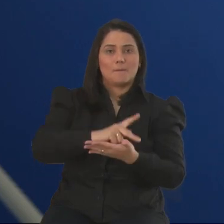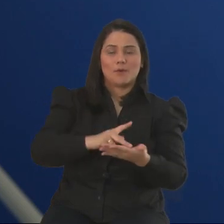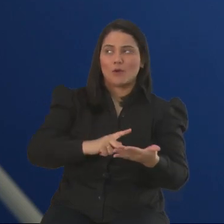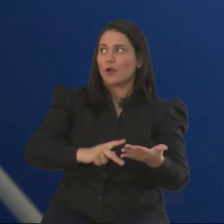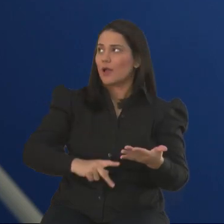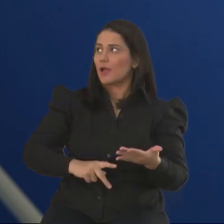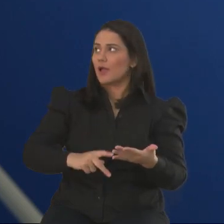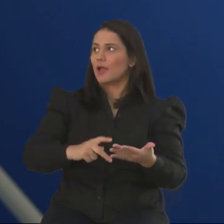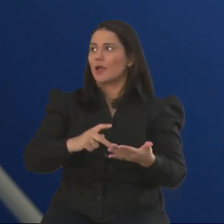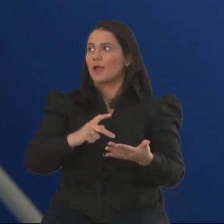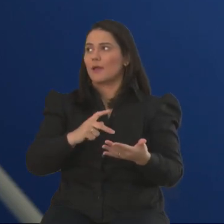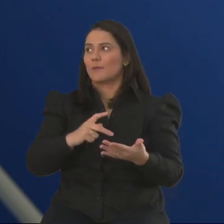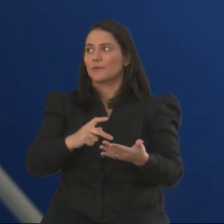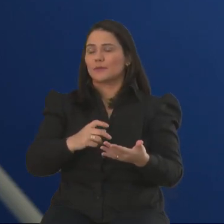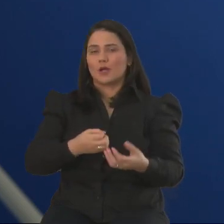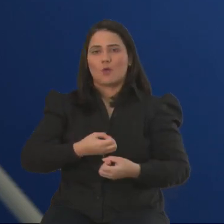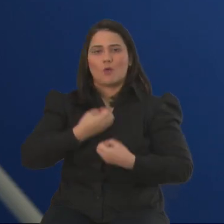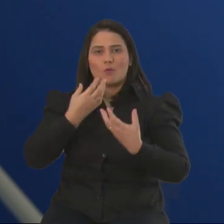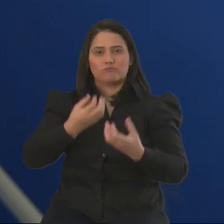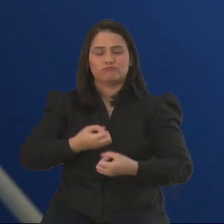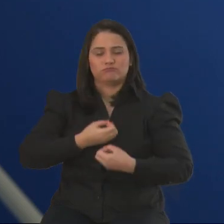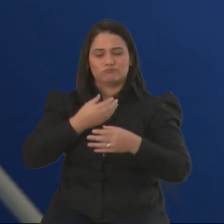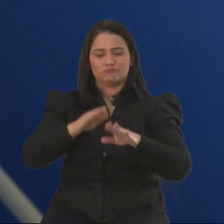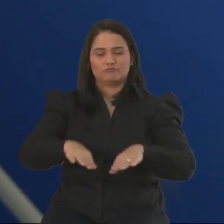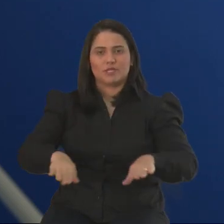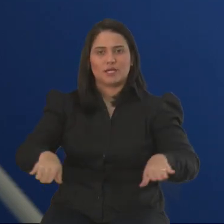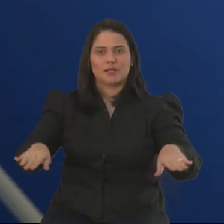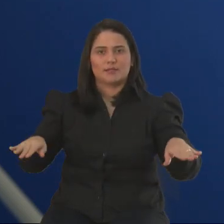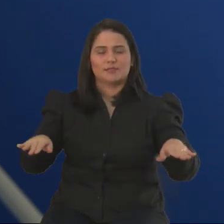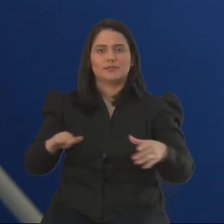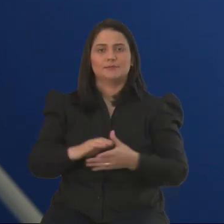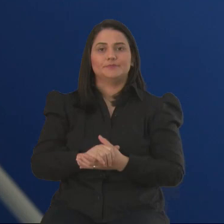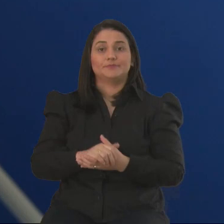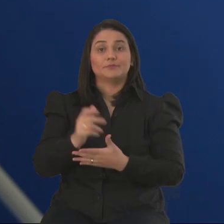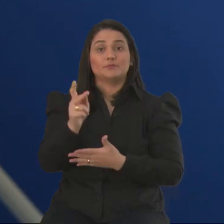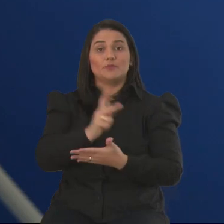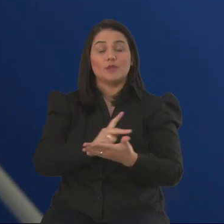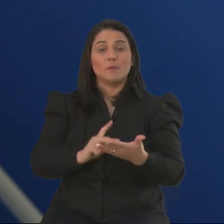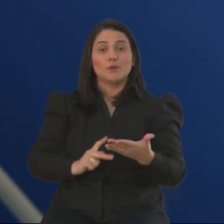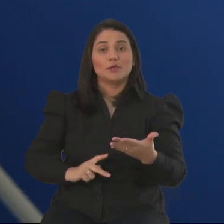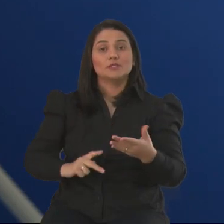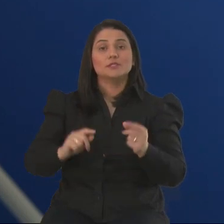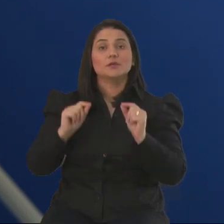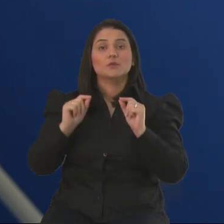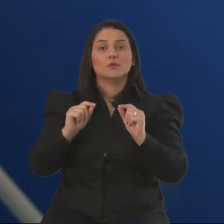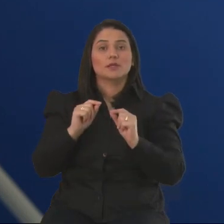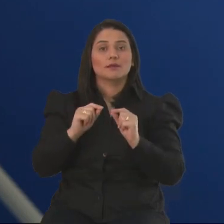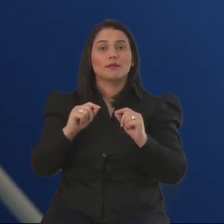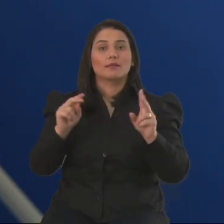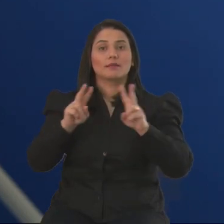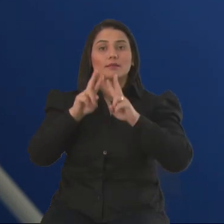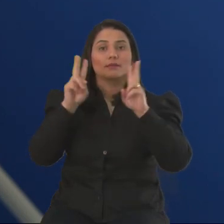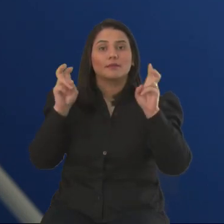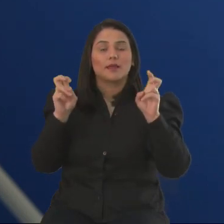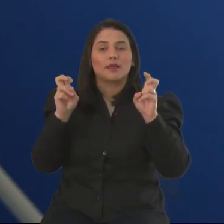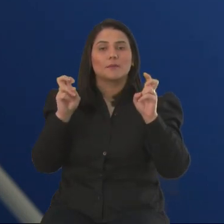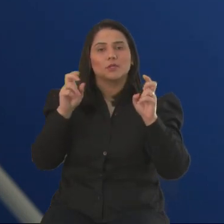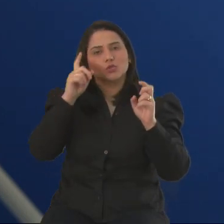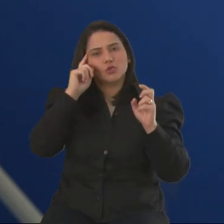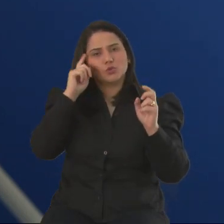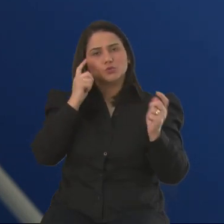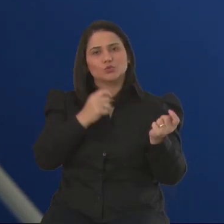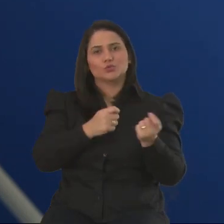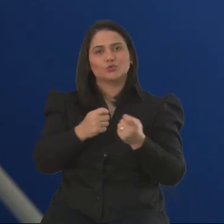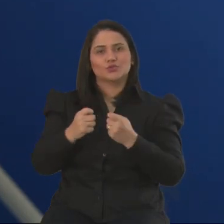literatura infantil. Sua poesia tem como grande característica os temas cotidianos. E ela falou muito